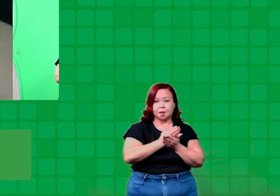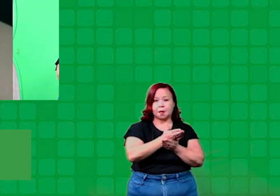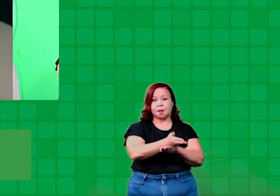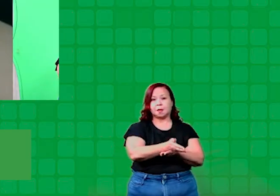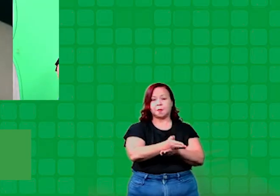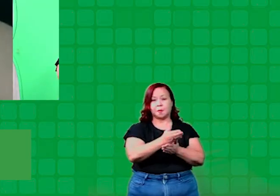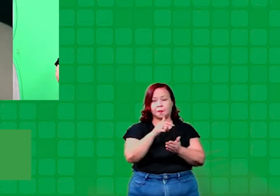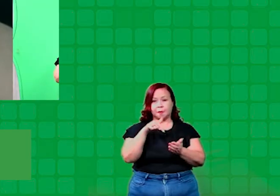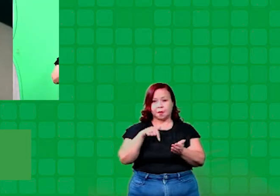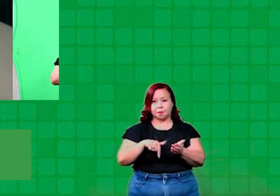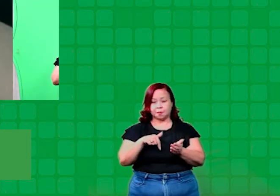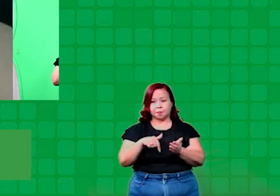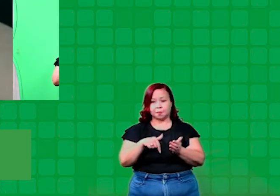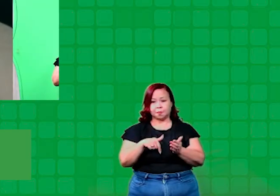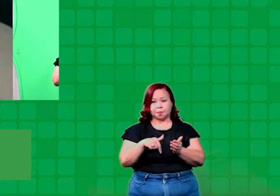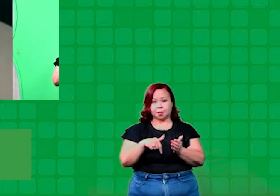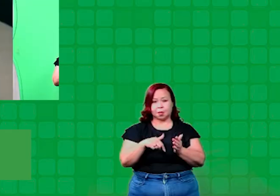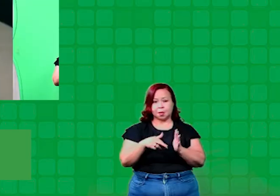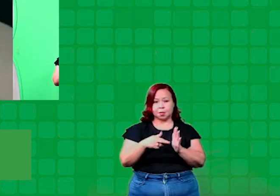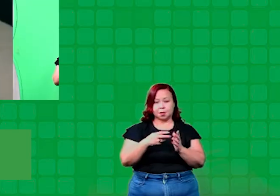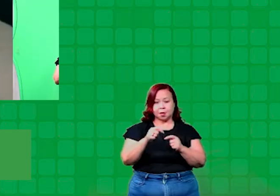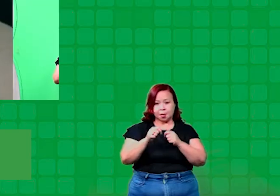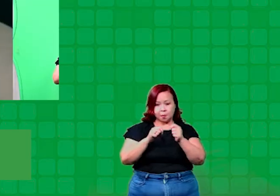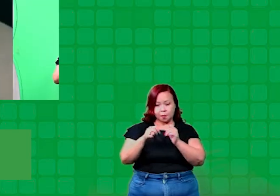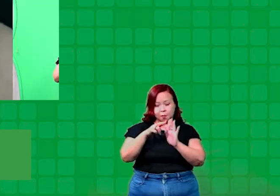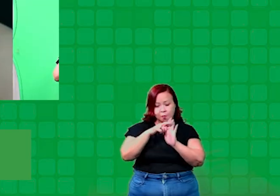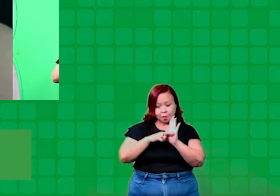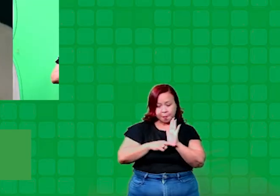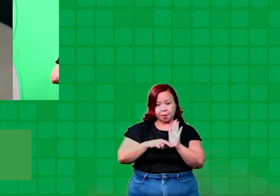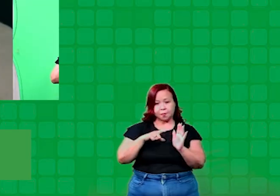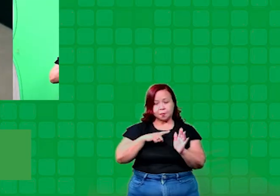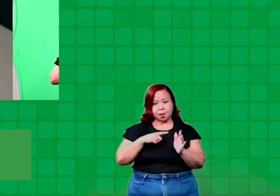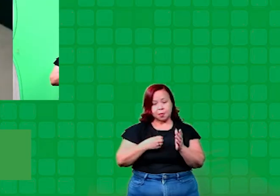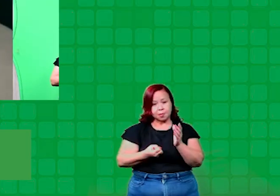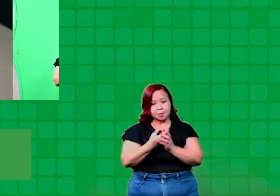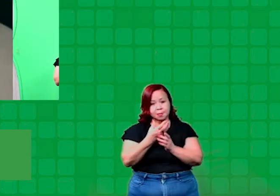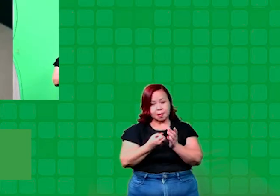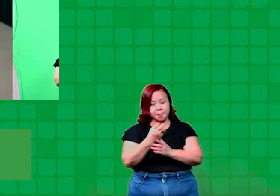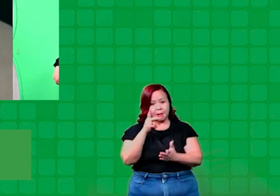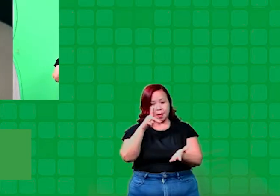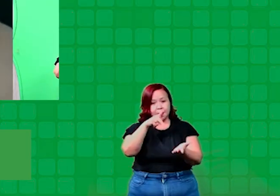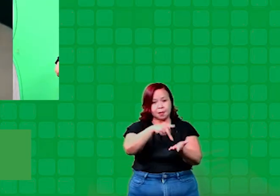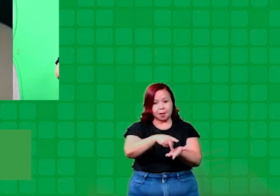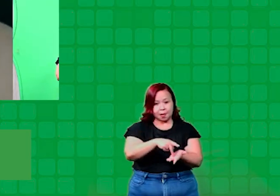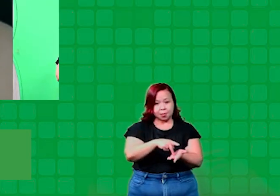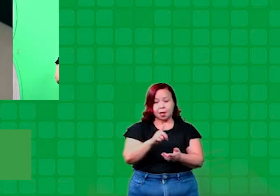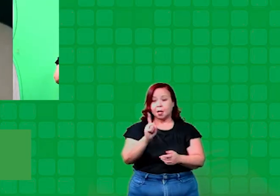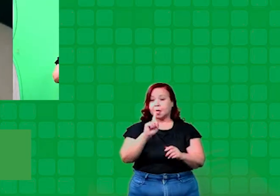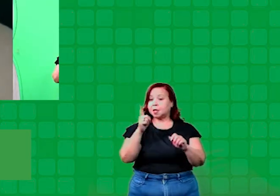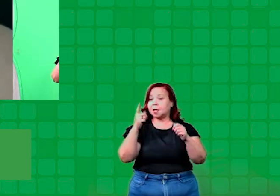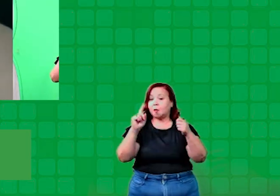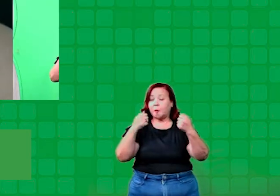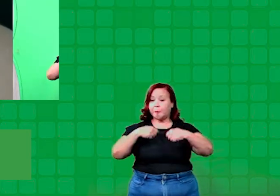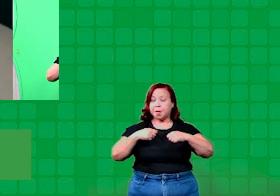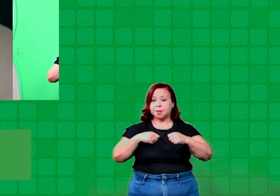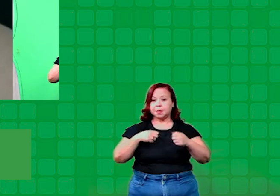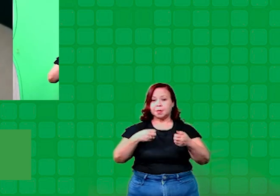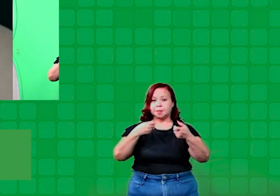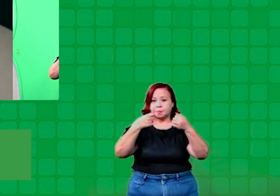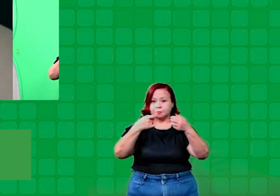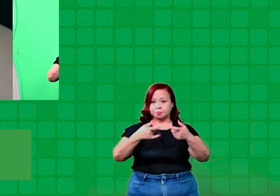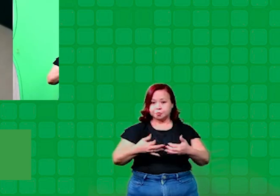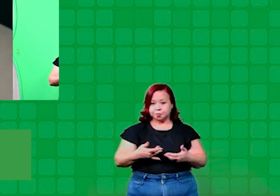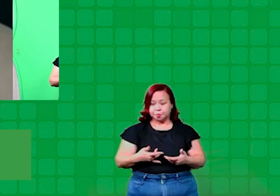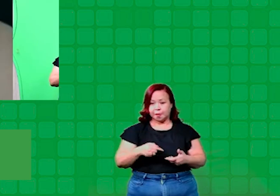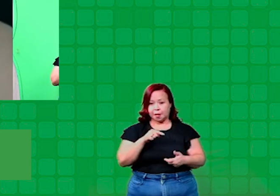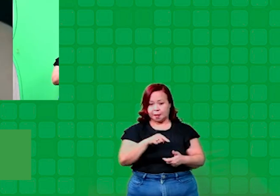regulamento tem por finalidade estabelecer a política, eu não preciso trazer algo que já está dentro do documento que está aprovando